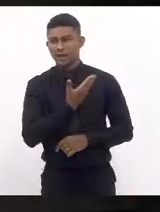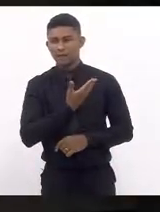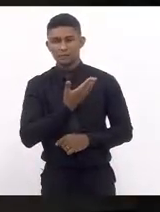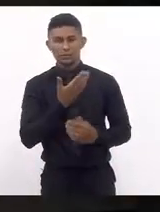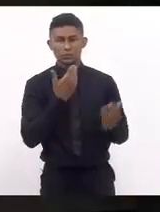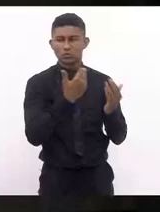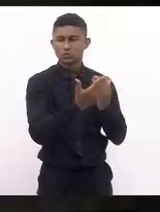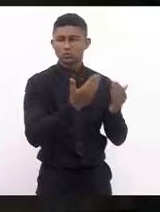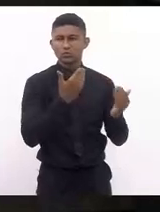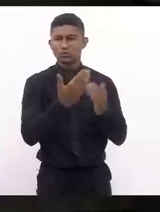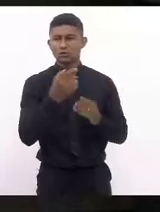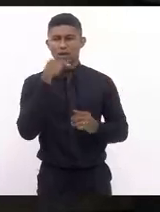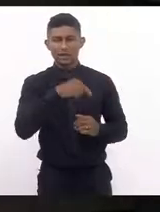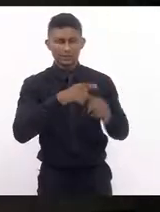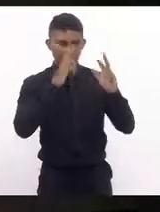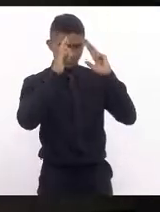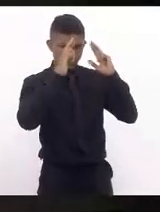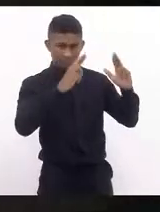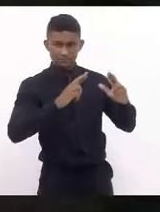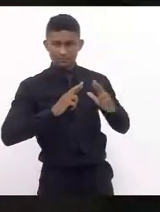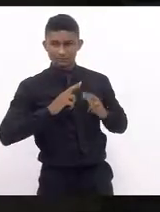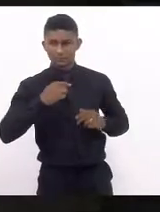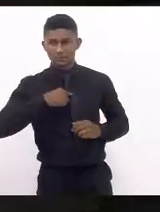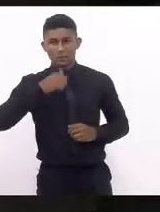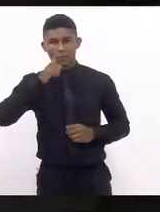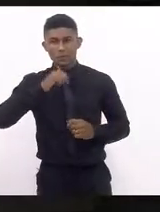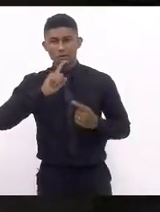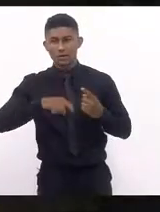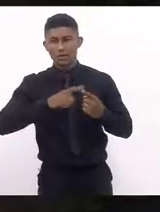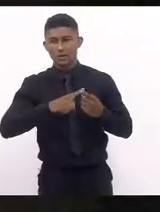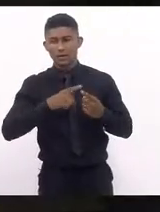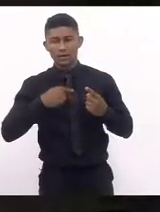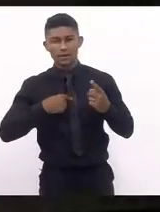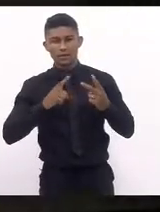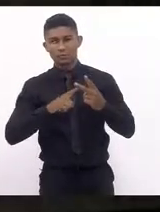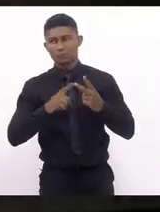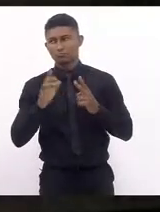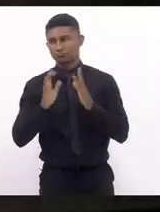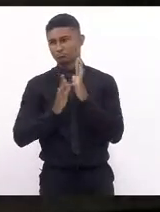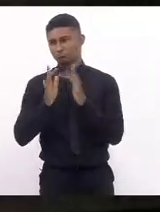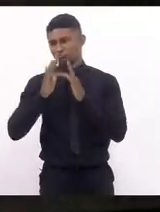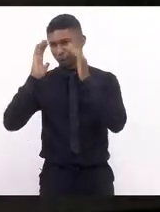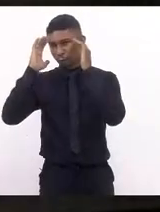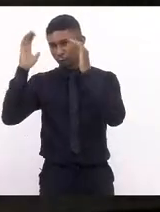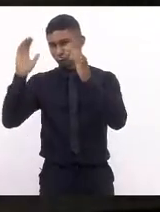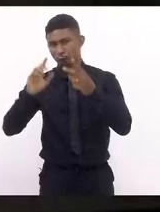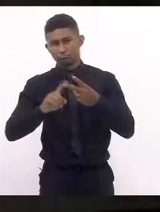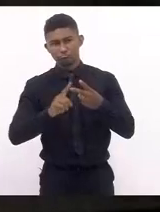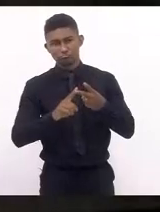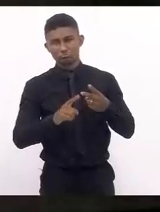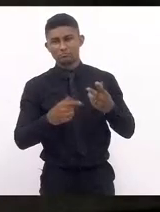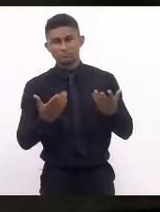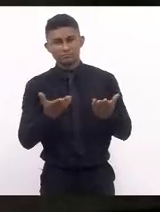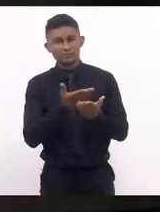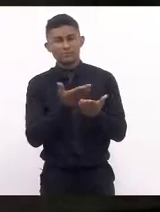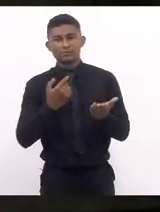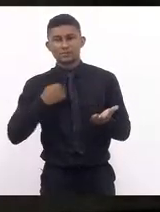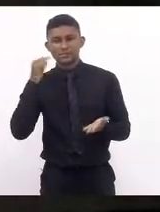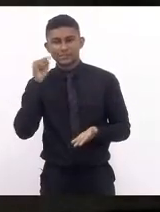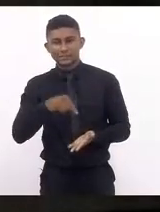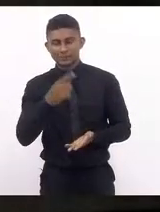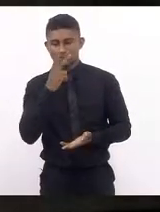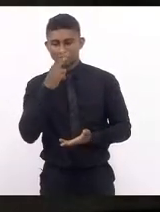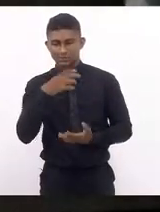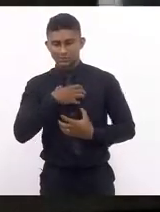conversa aqui eu sou respeitada como mulher como evangélica como parceira então aqui eu me sinto literalmente